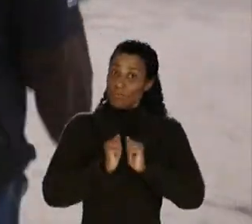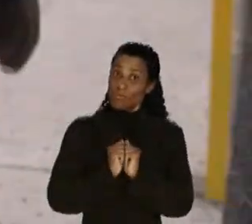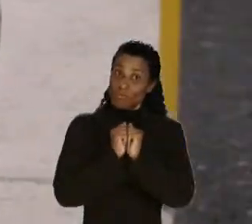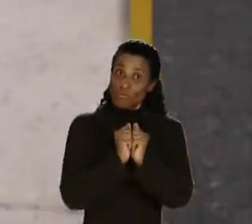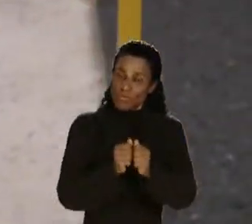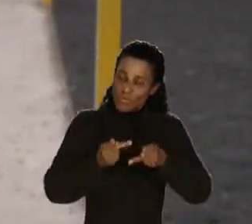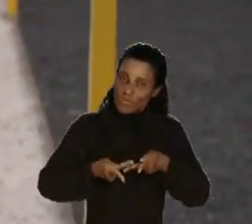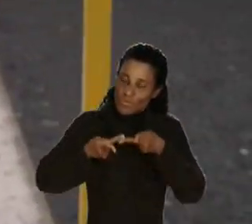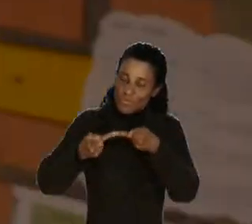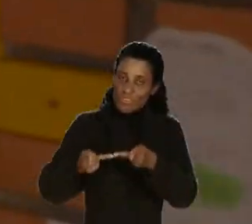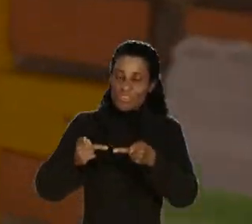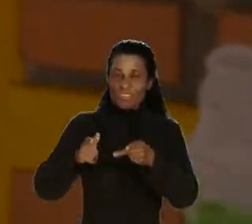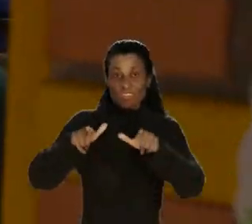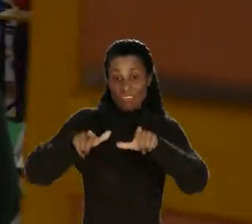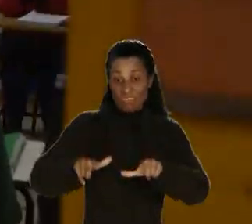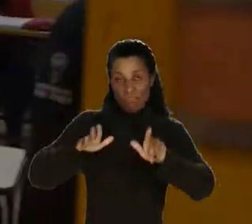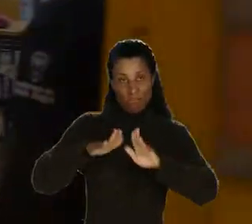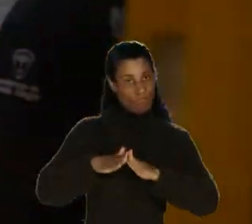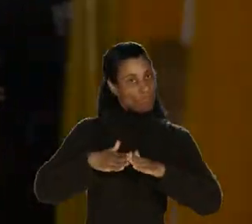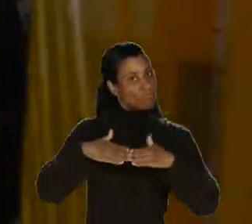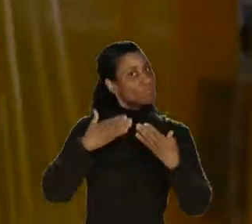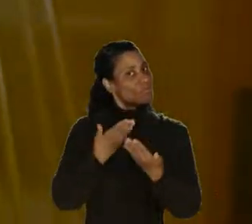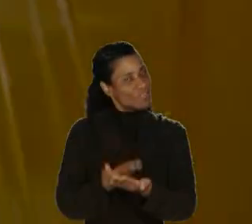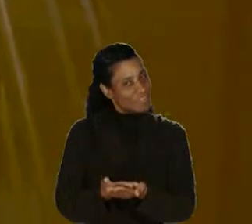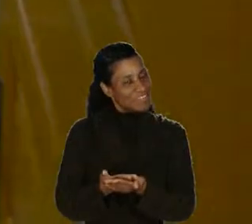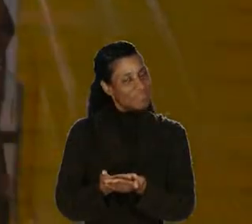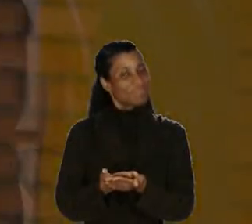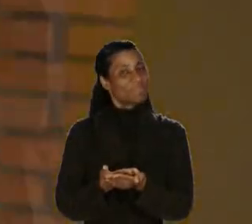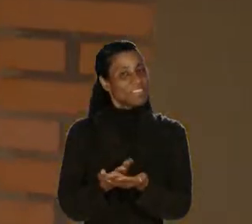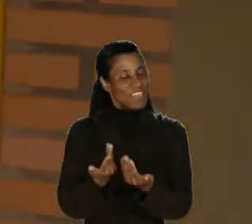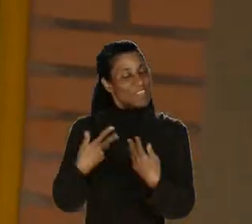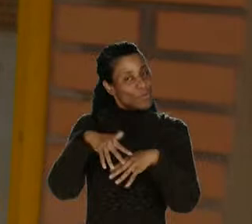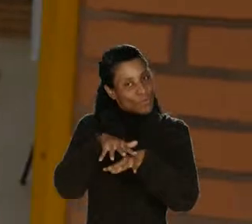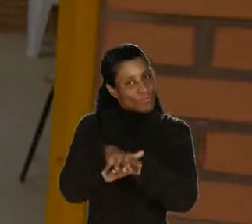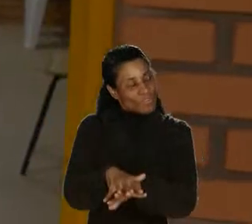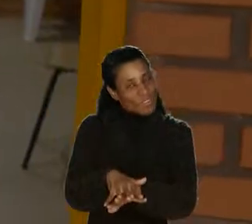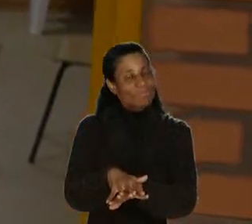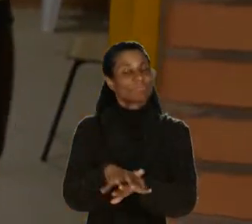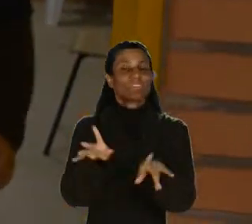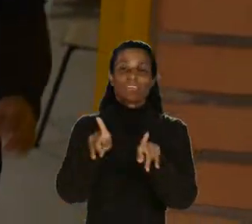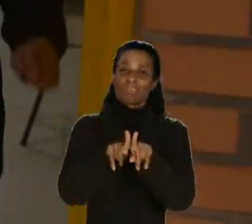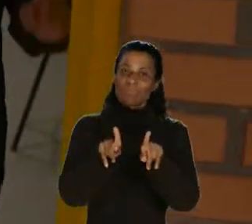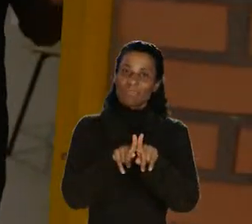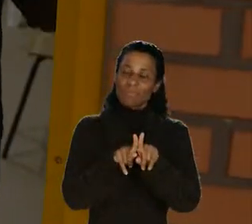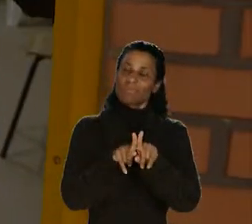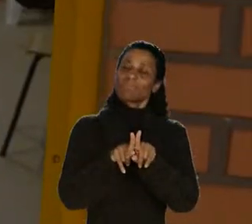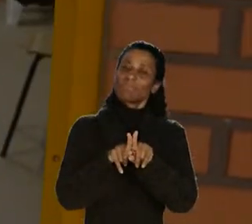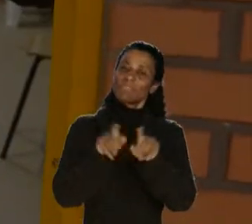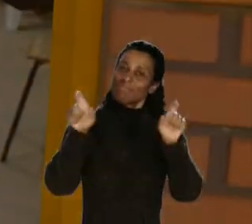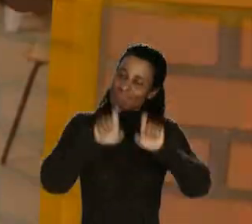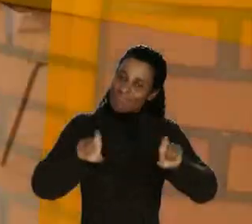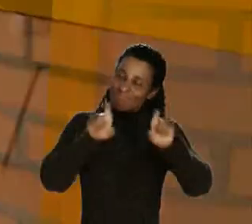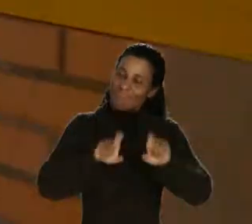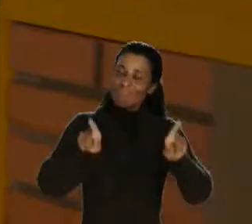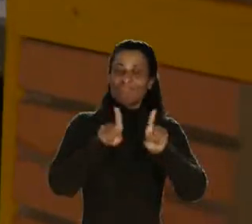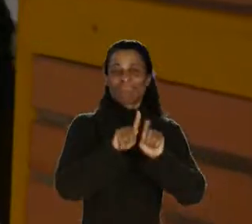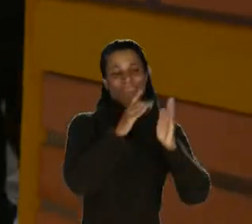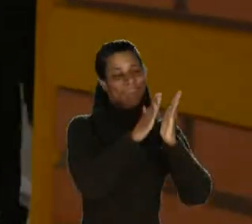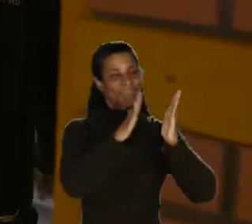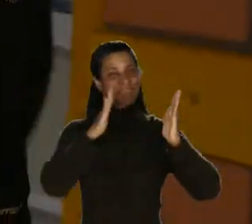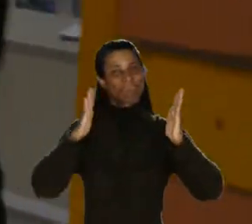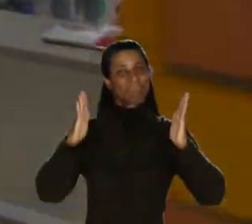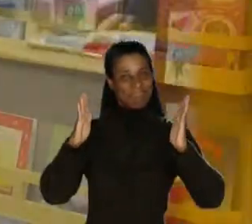E com ele, fomos às salas de inclusão, de informática e até